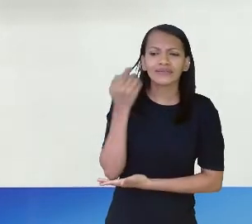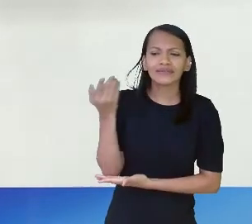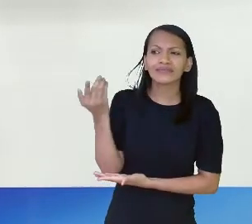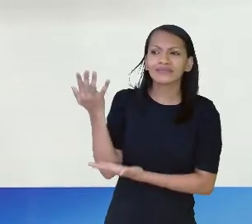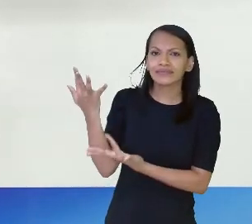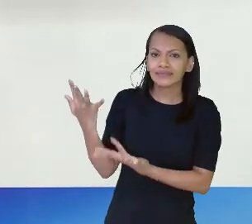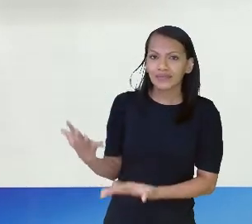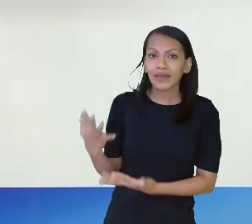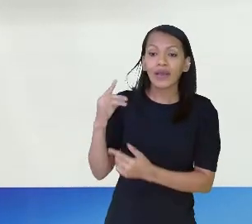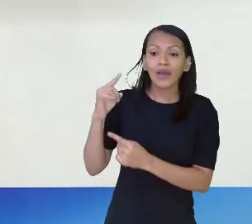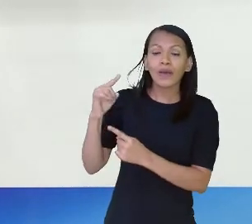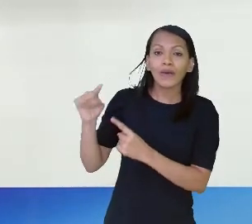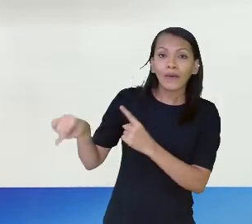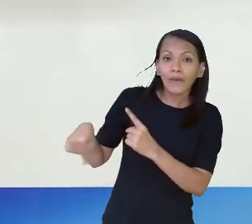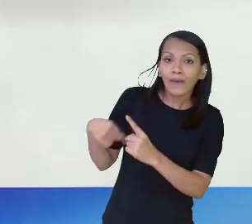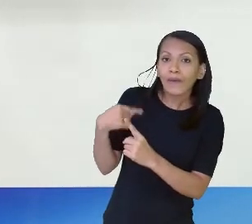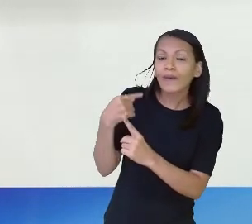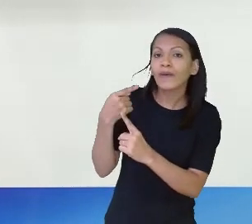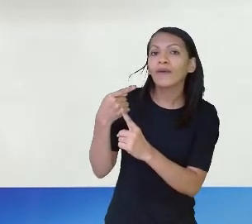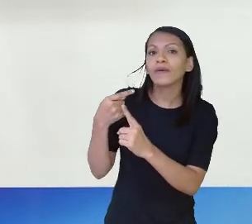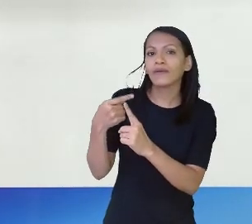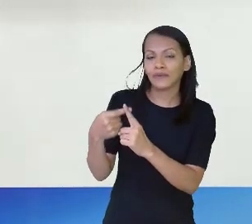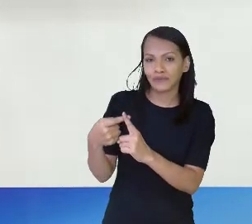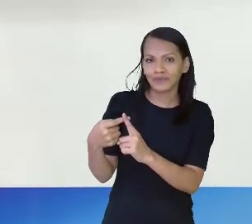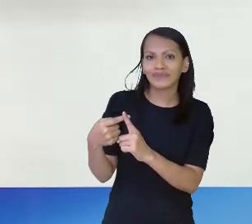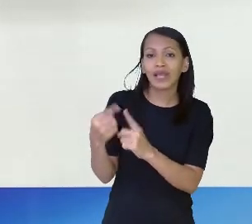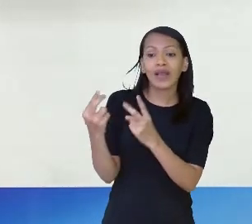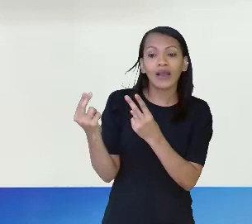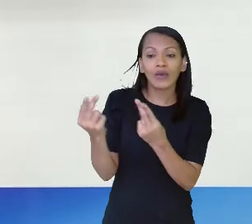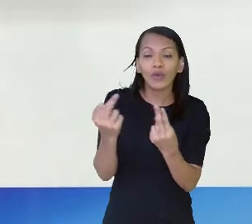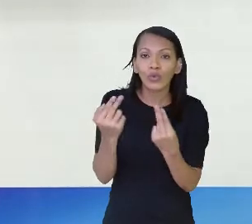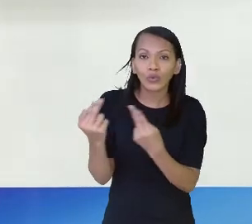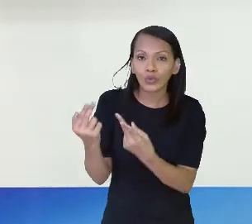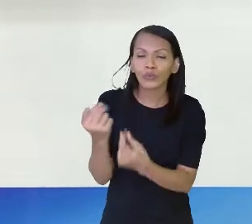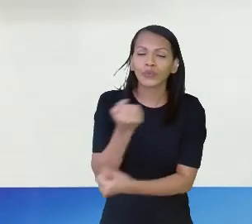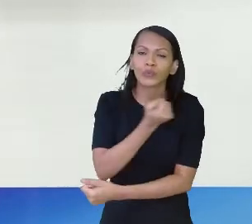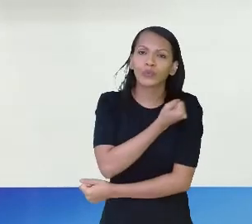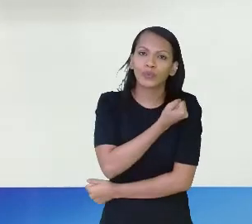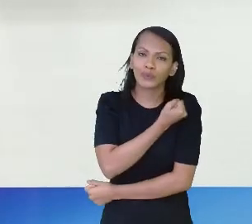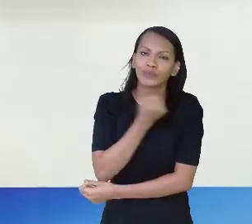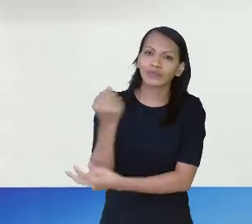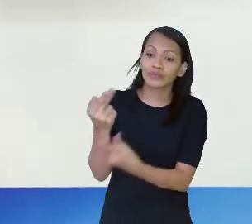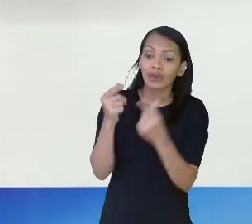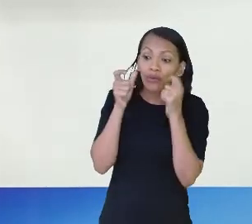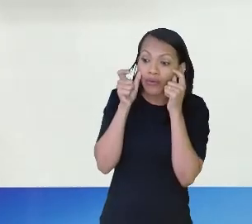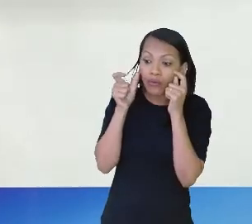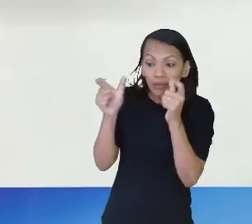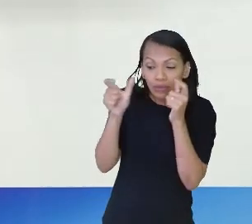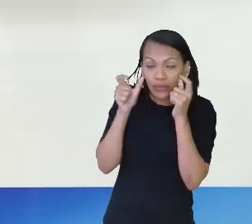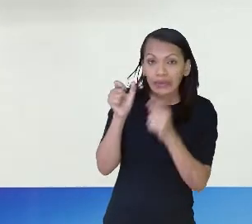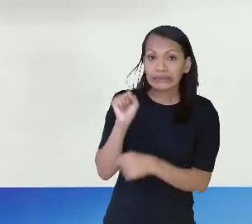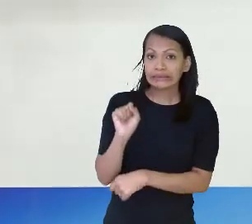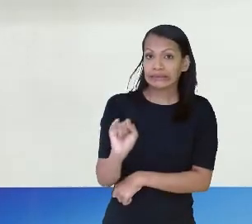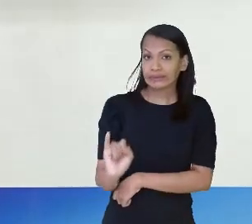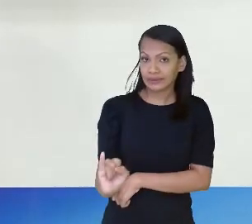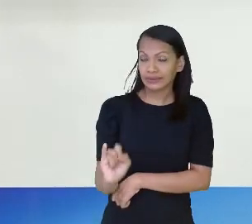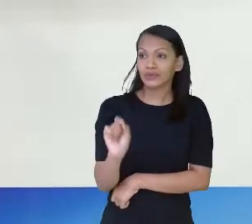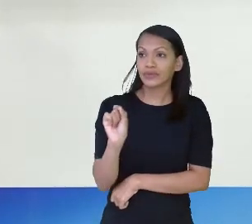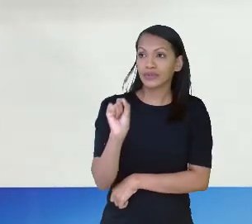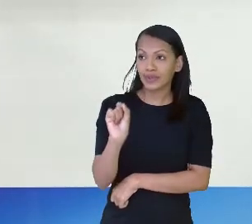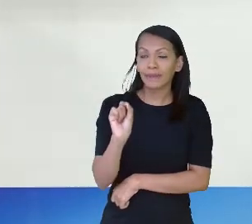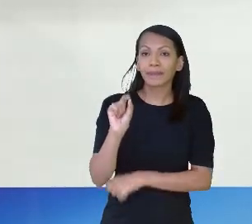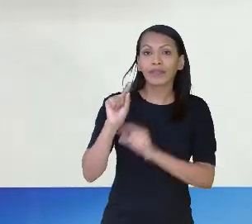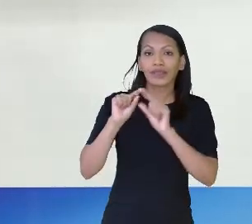a soma em parcelas iguais. Presta atenção nisso. Se a minha parcela